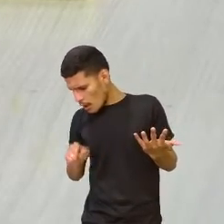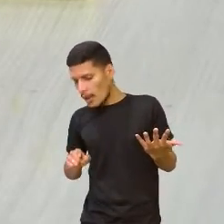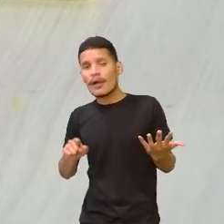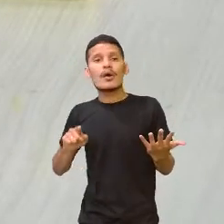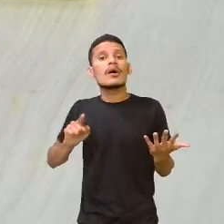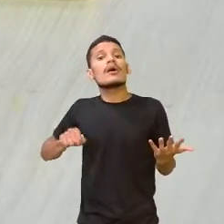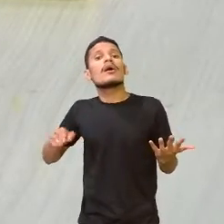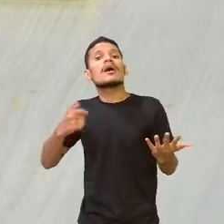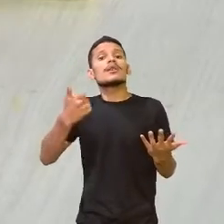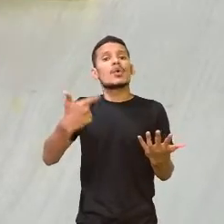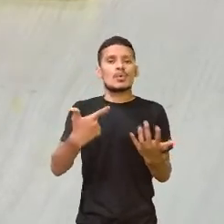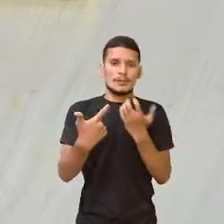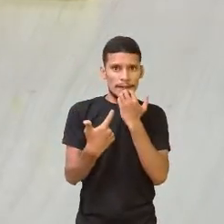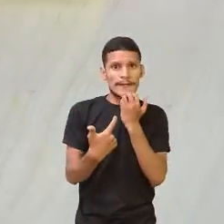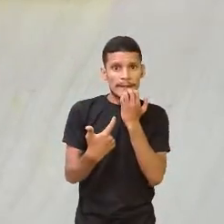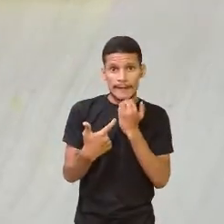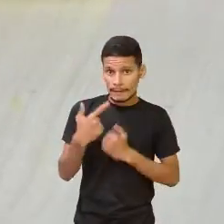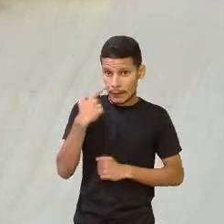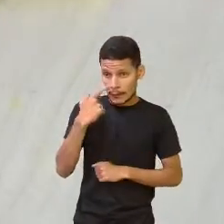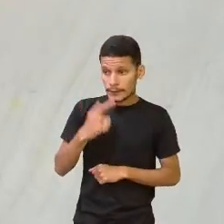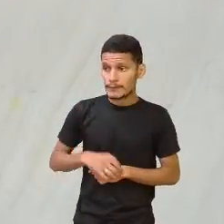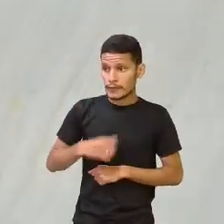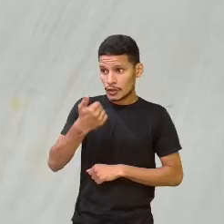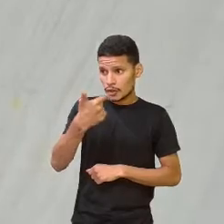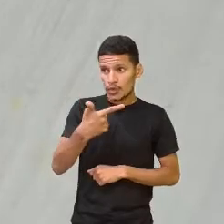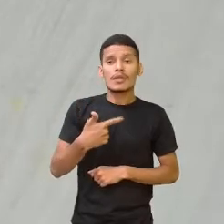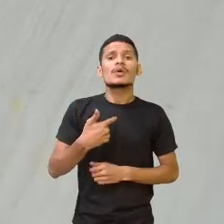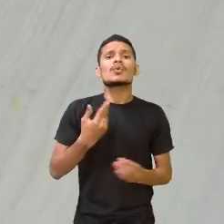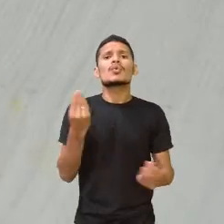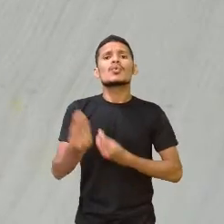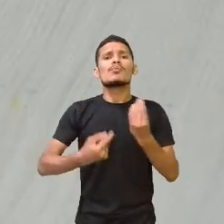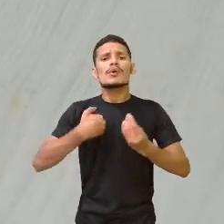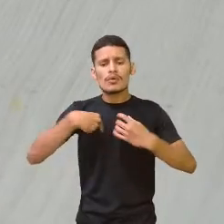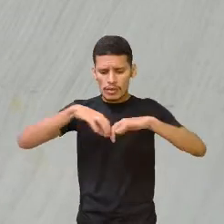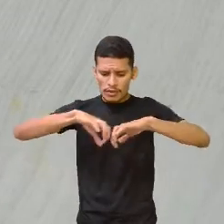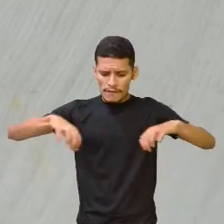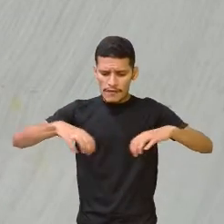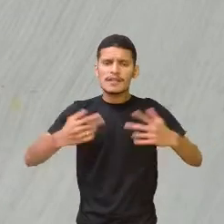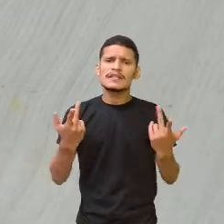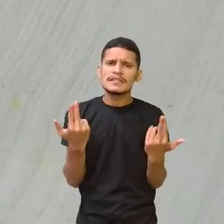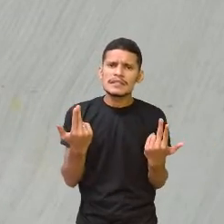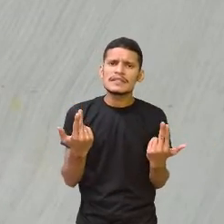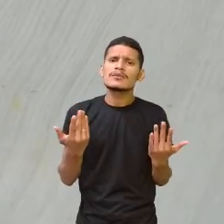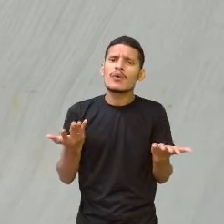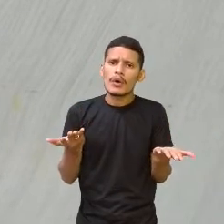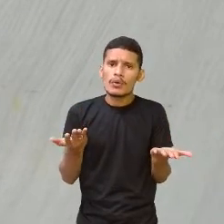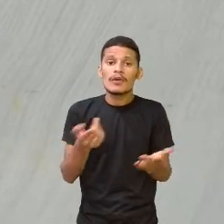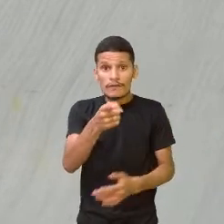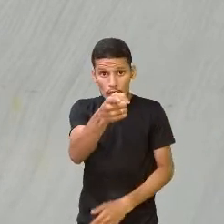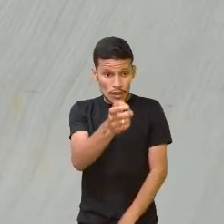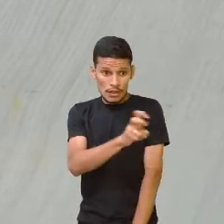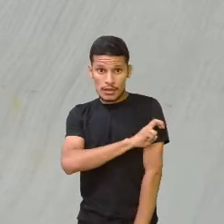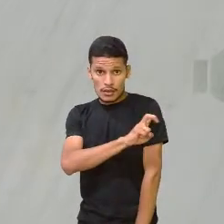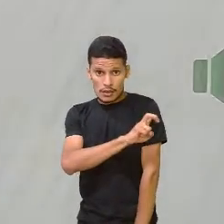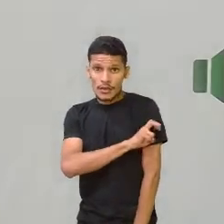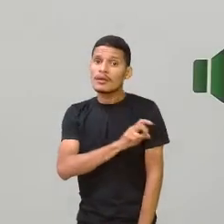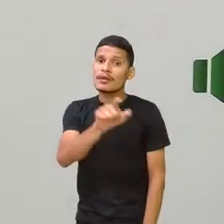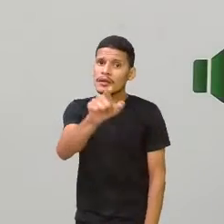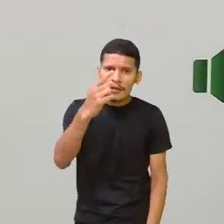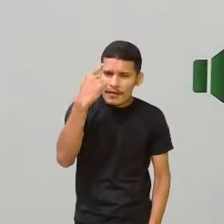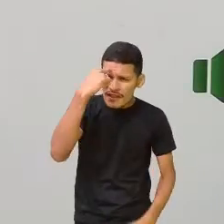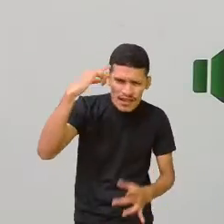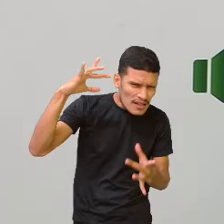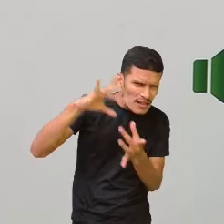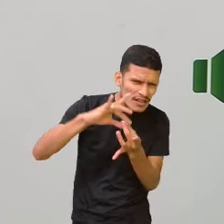9, 10, 11, 12. Eu tenho 12. Como é que a gente faria essa divisão? Você do quinto ano, mentalmente